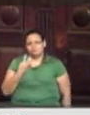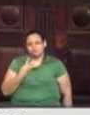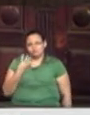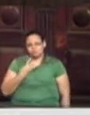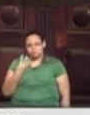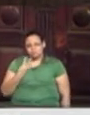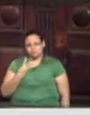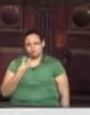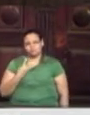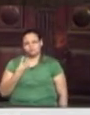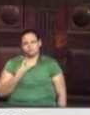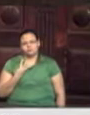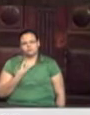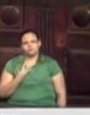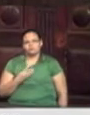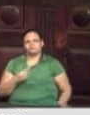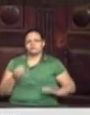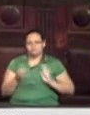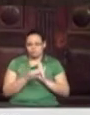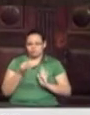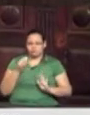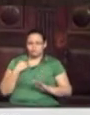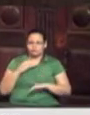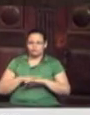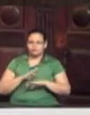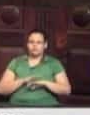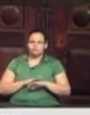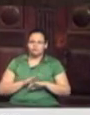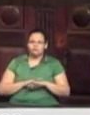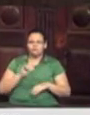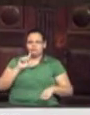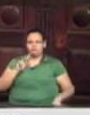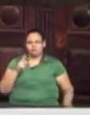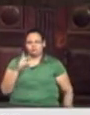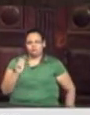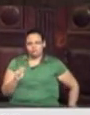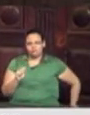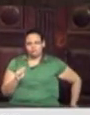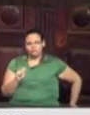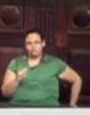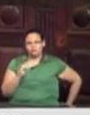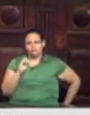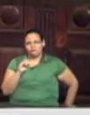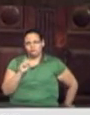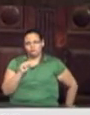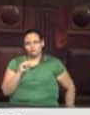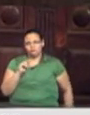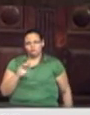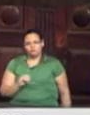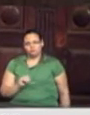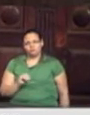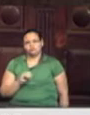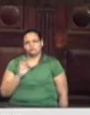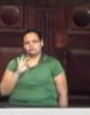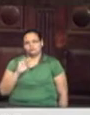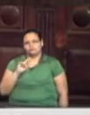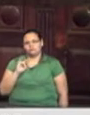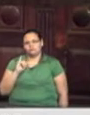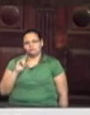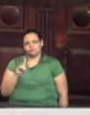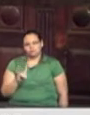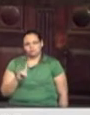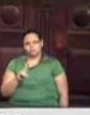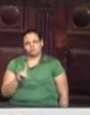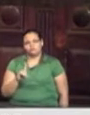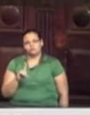4, assinada por mim, pela Lucinha, pelo Carlos Osório, pelo Farid Abraão